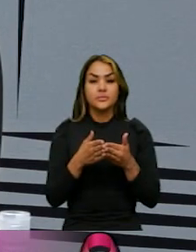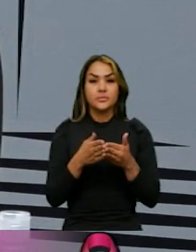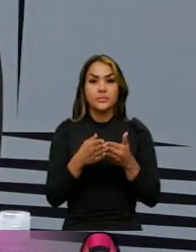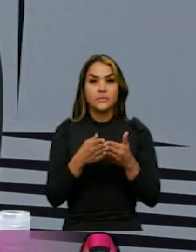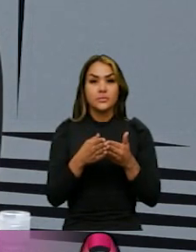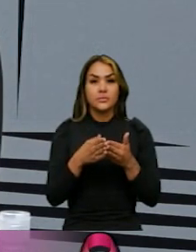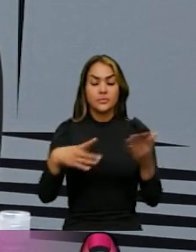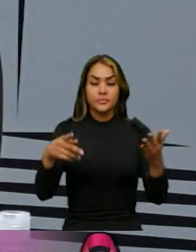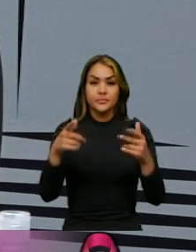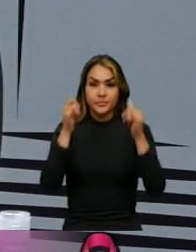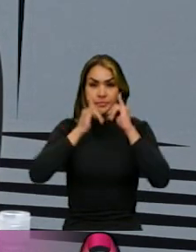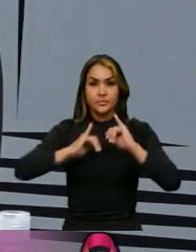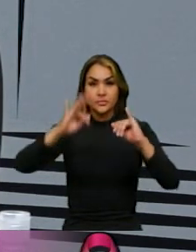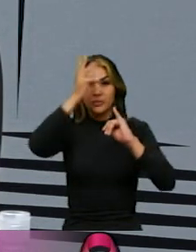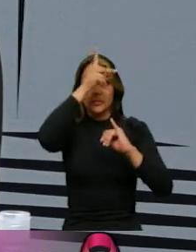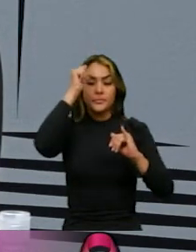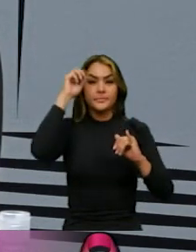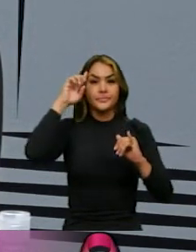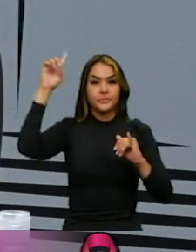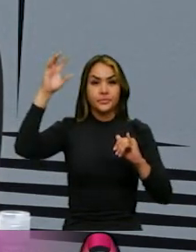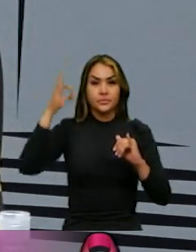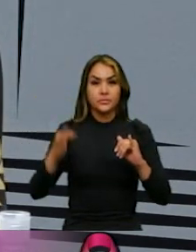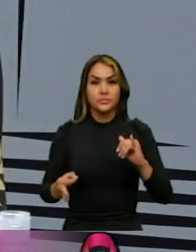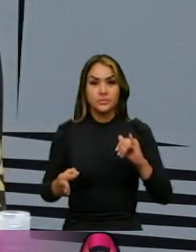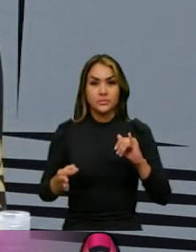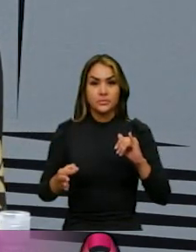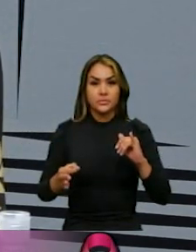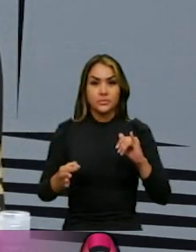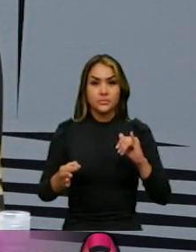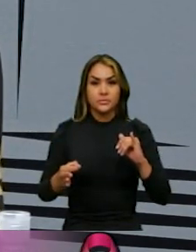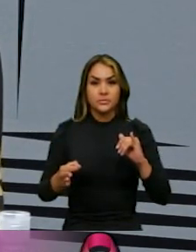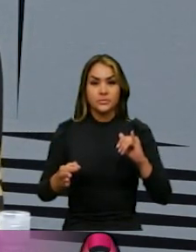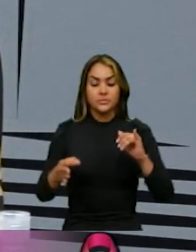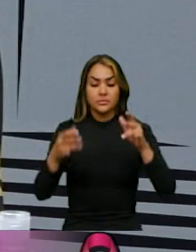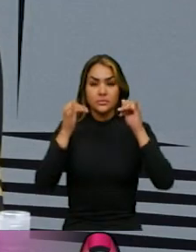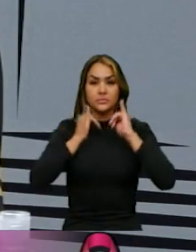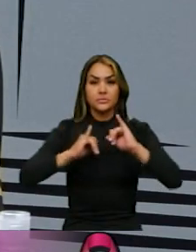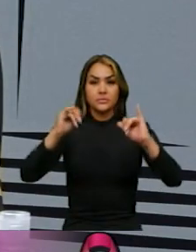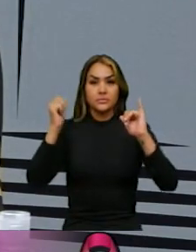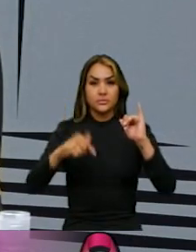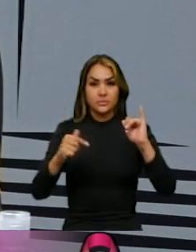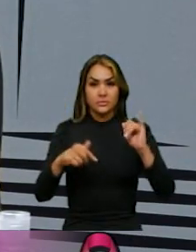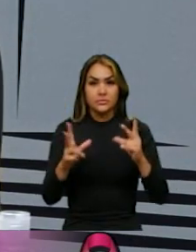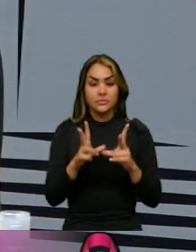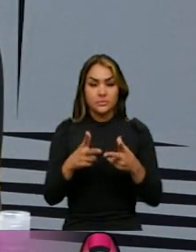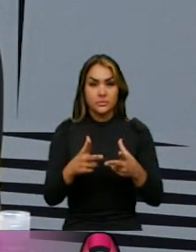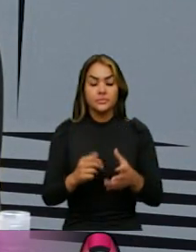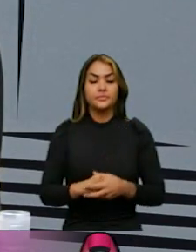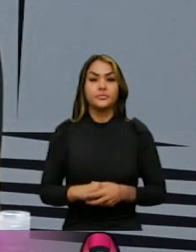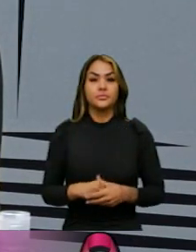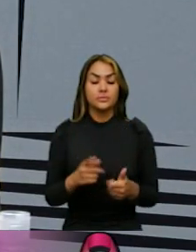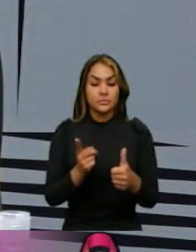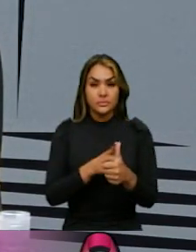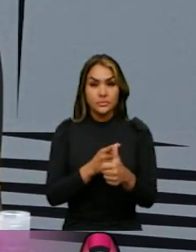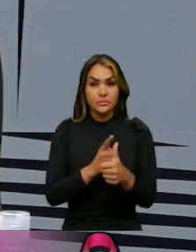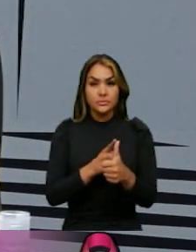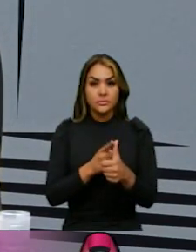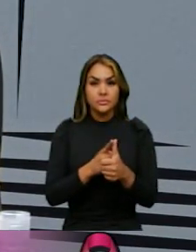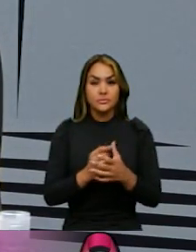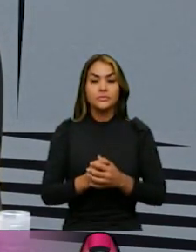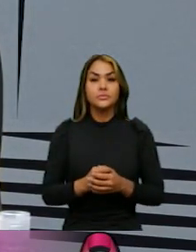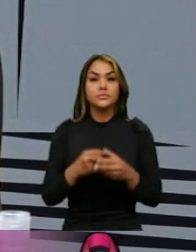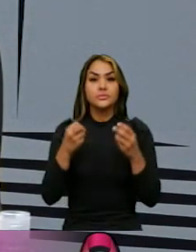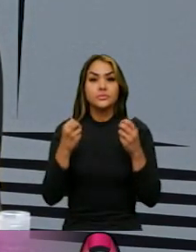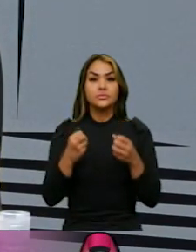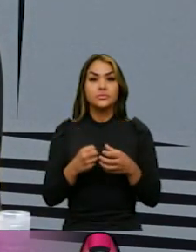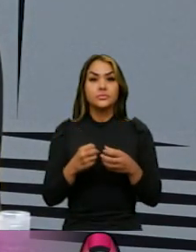seja oficiado o senhor prefeito municipal para que, no prazo legal, informe a este legislativo. 1. Qual a quantidade